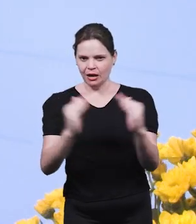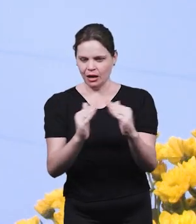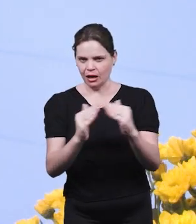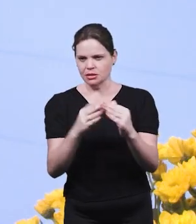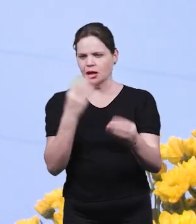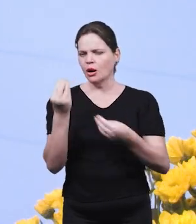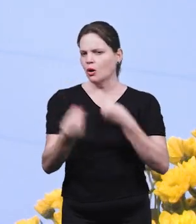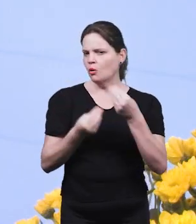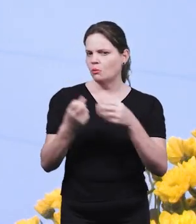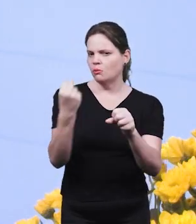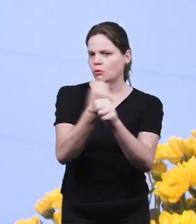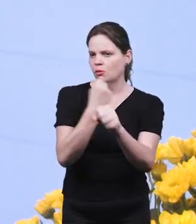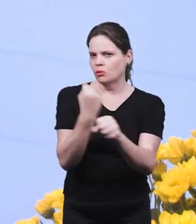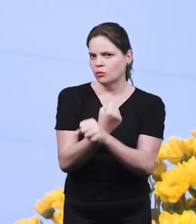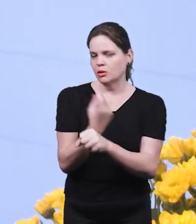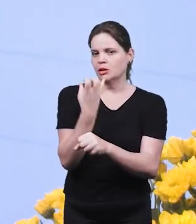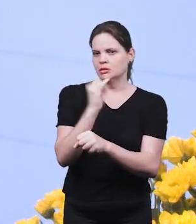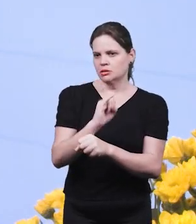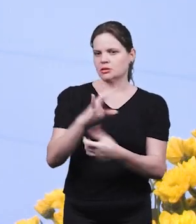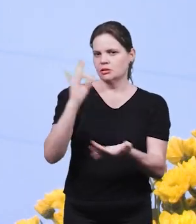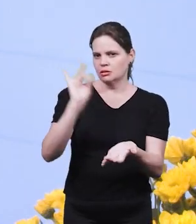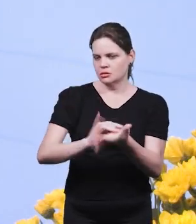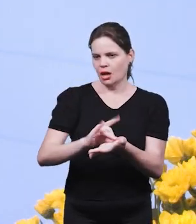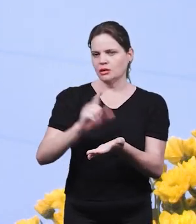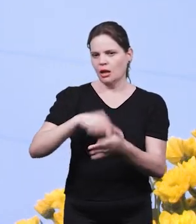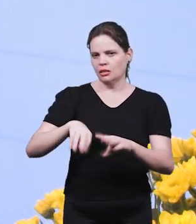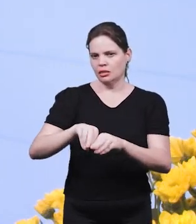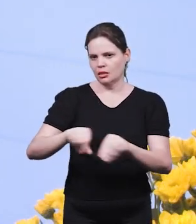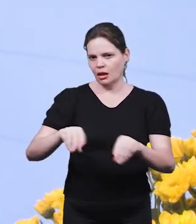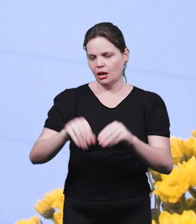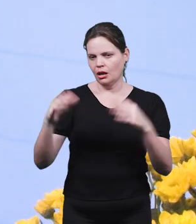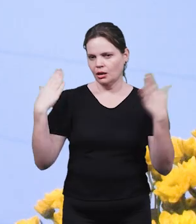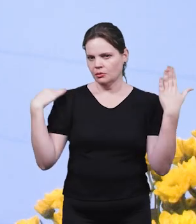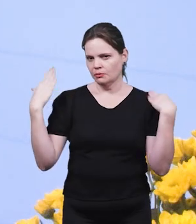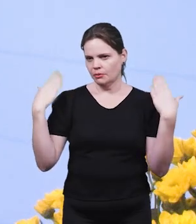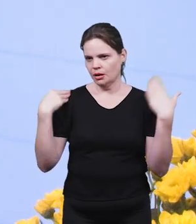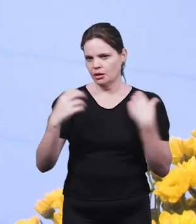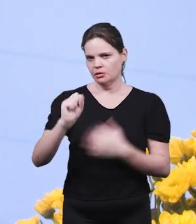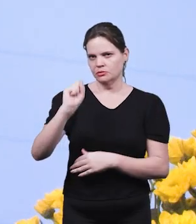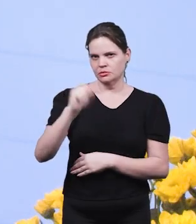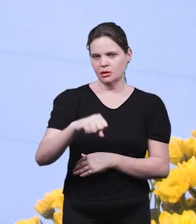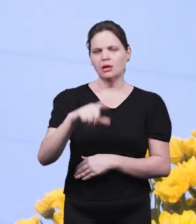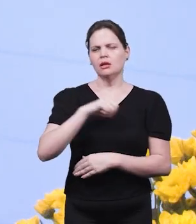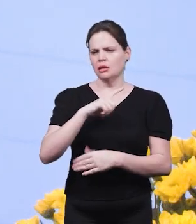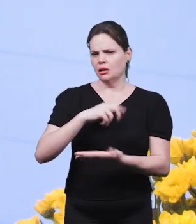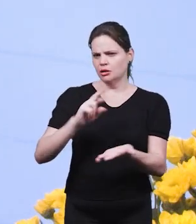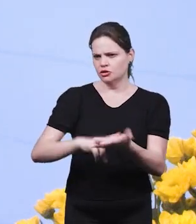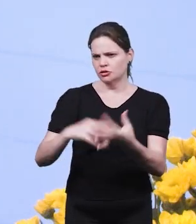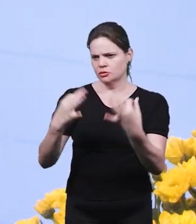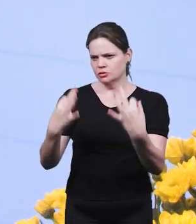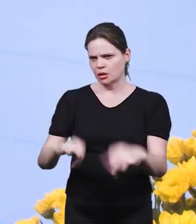ele realmente é de marinha, ou se está registrado como domínio pleno,